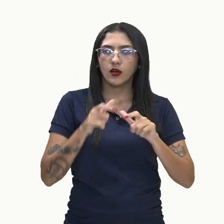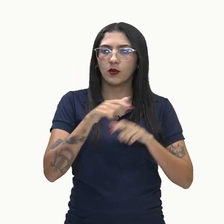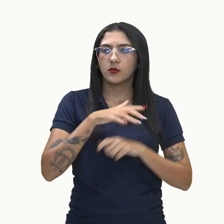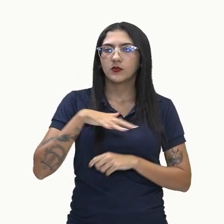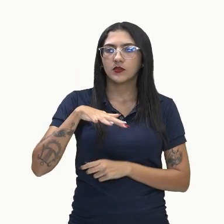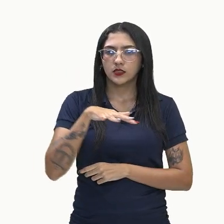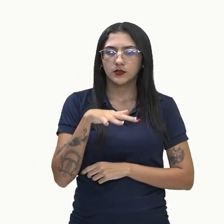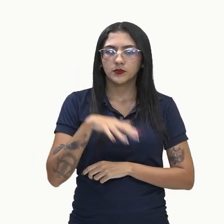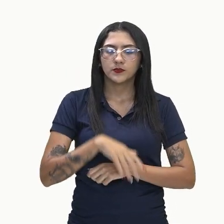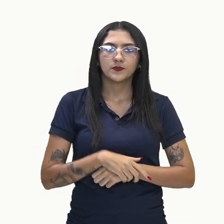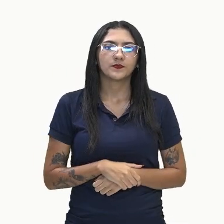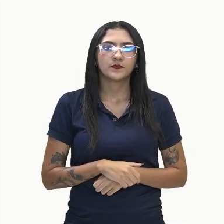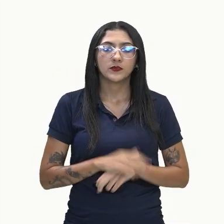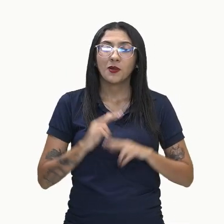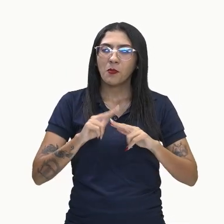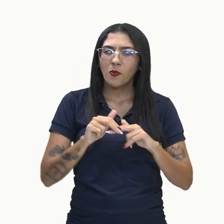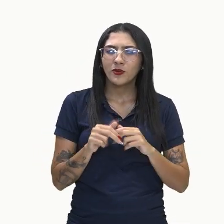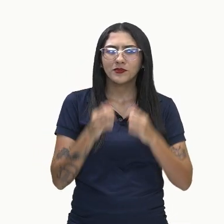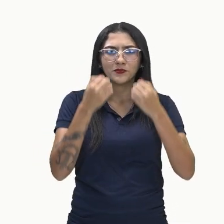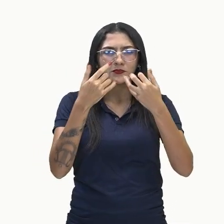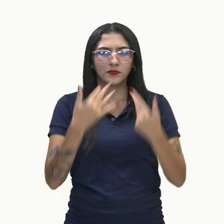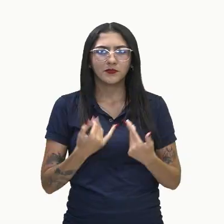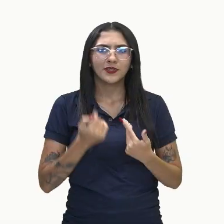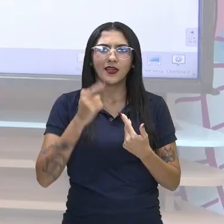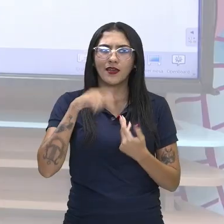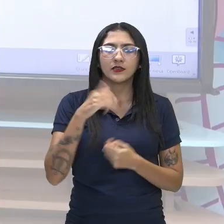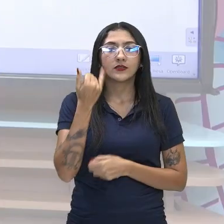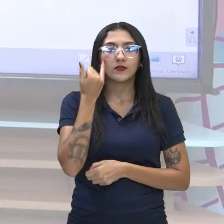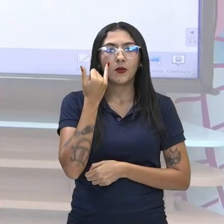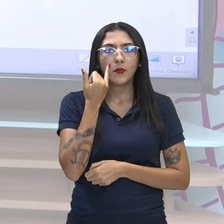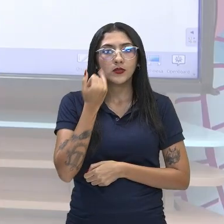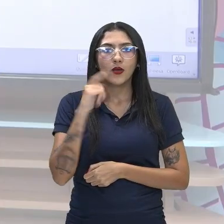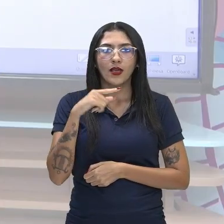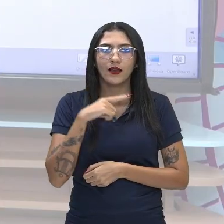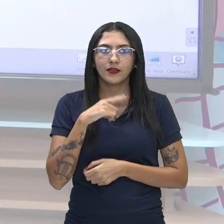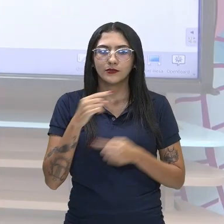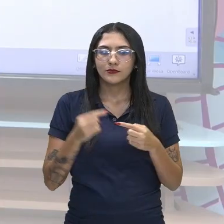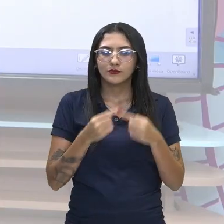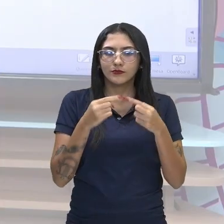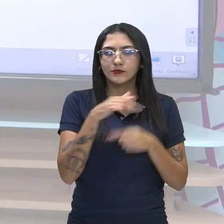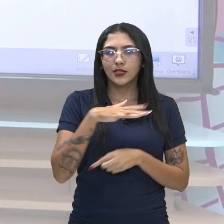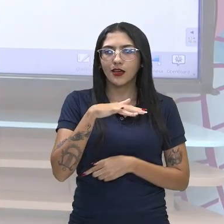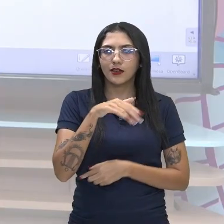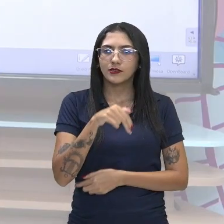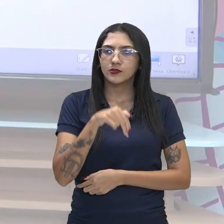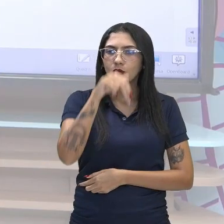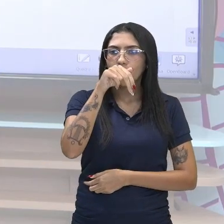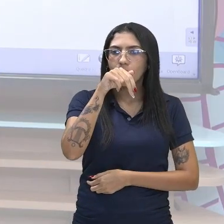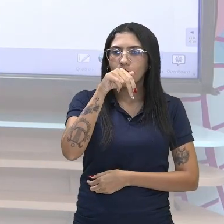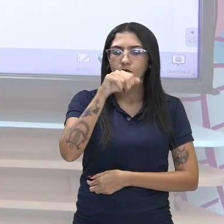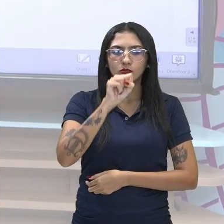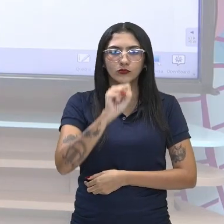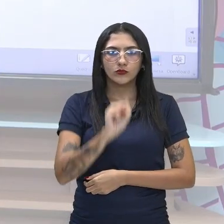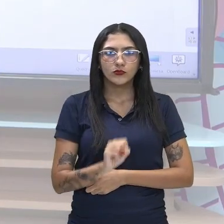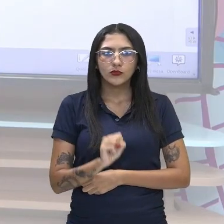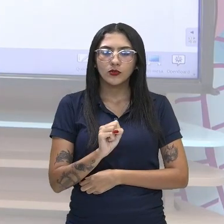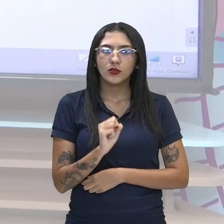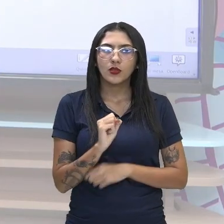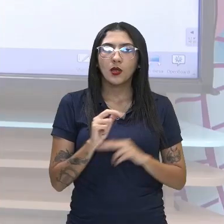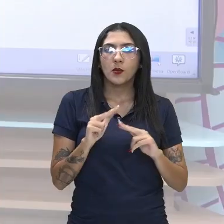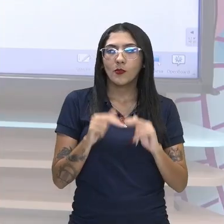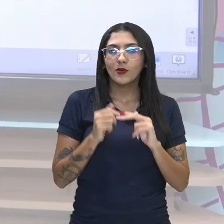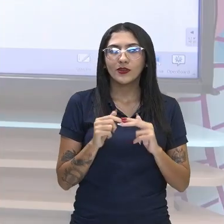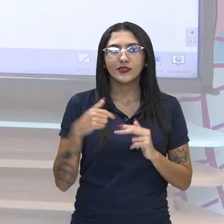Por isso que eu falei, essa coordenada geográfica, ela está ali no hemisfério norte, ela está no hemisfério sul, por isso que a gente tem que ter